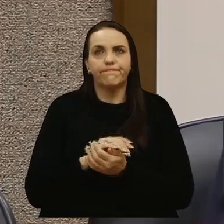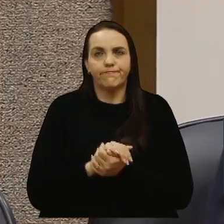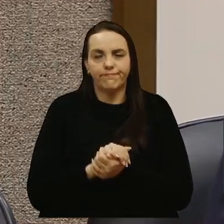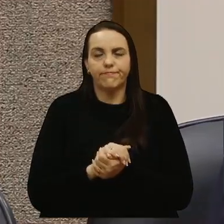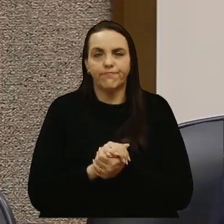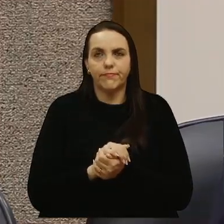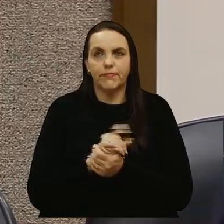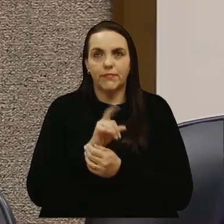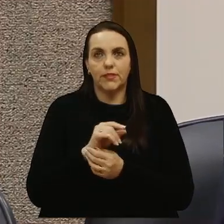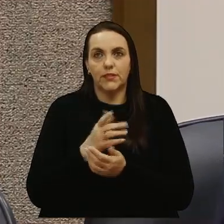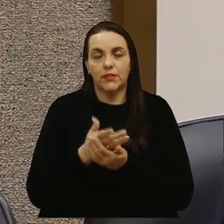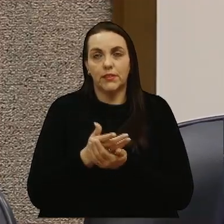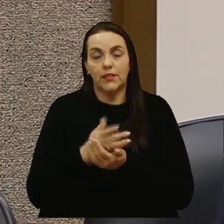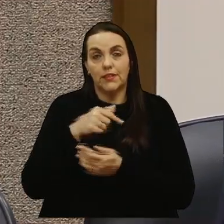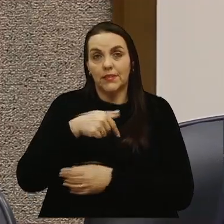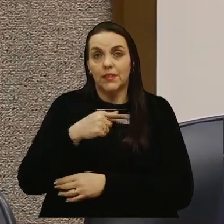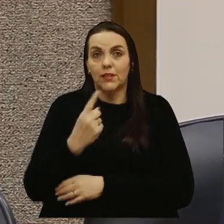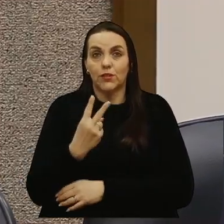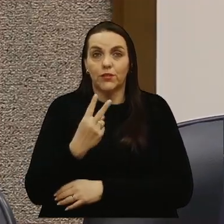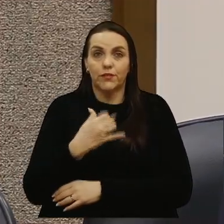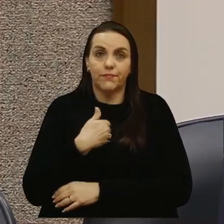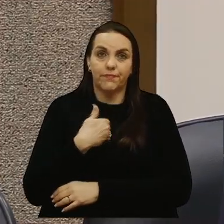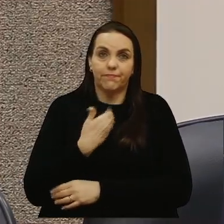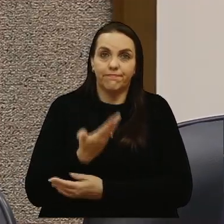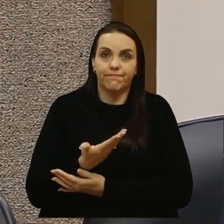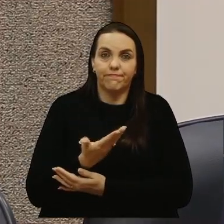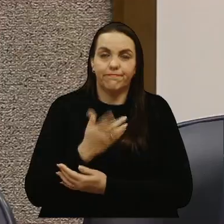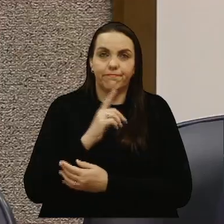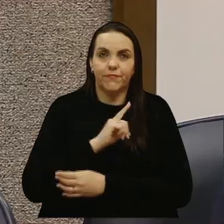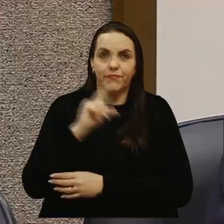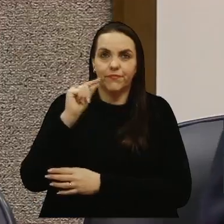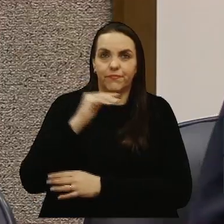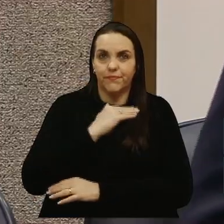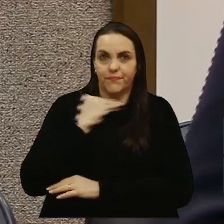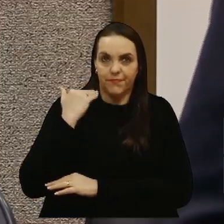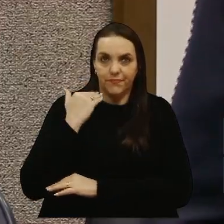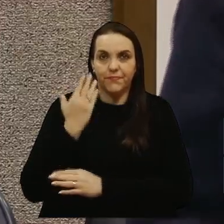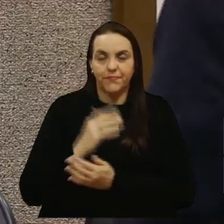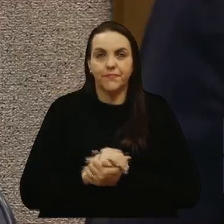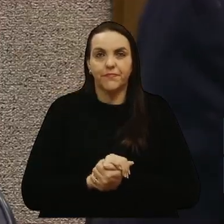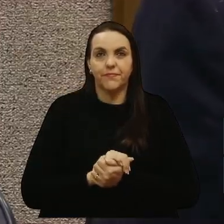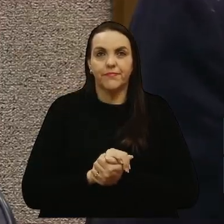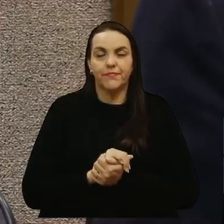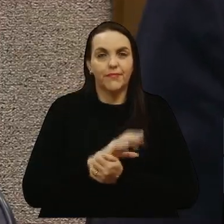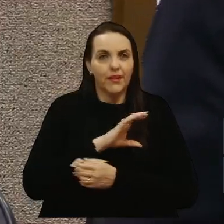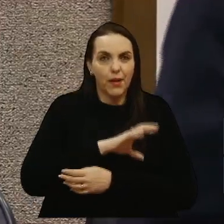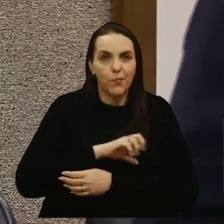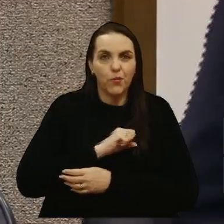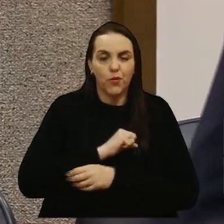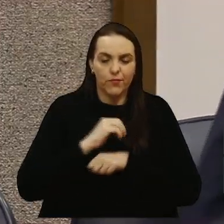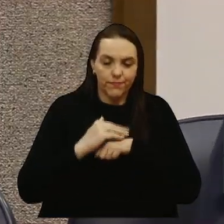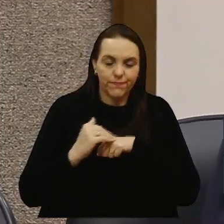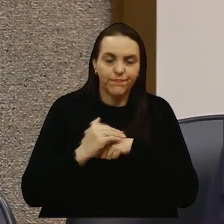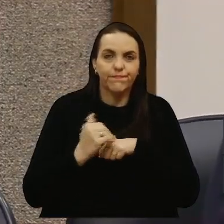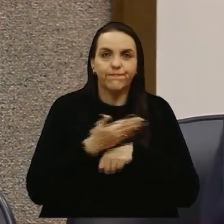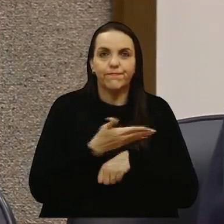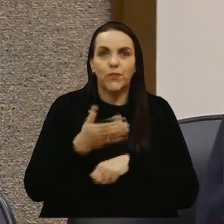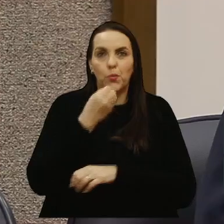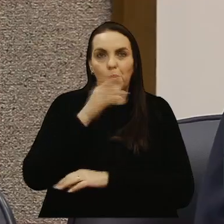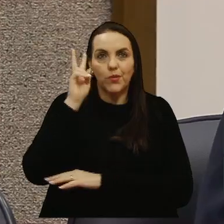Apenas com 72 anos, partiu, então deixou muito amor, muita bondade e boas